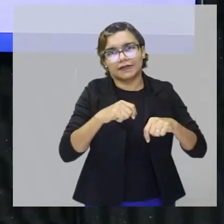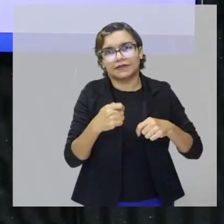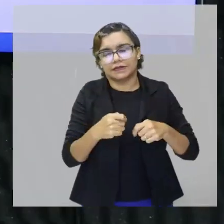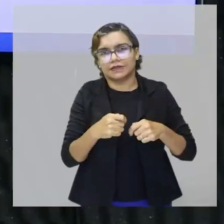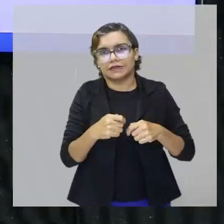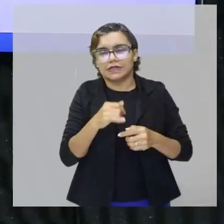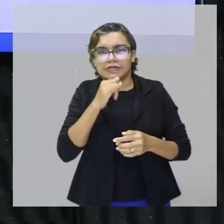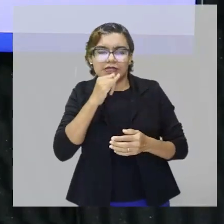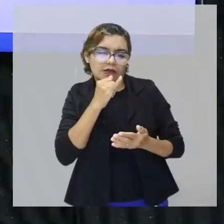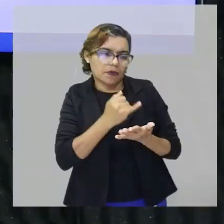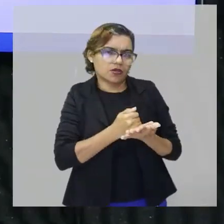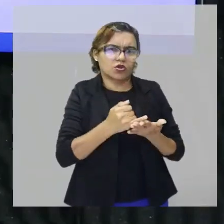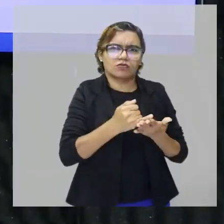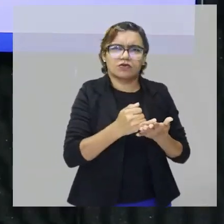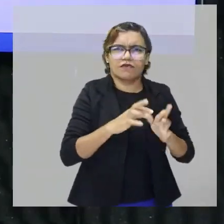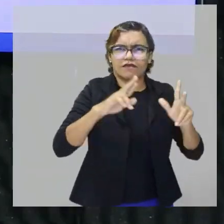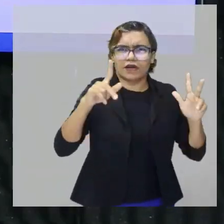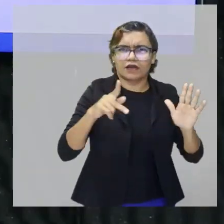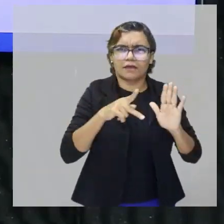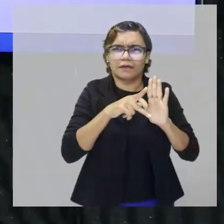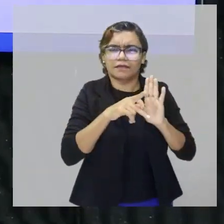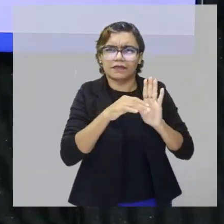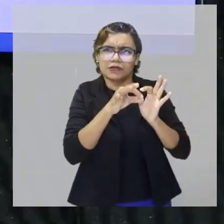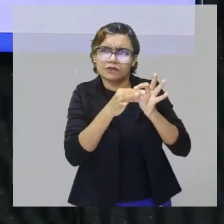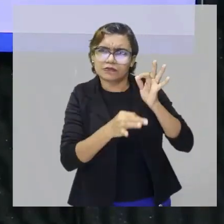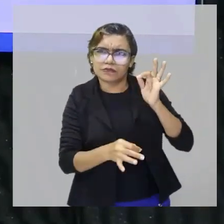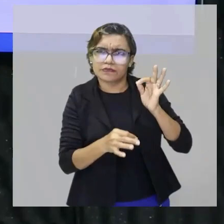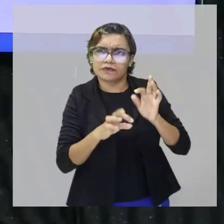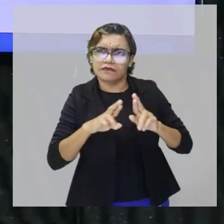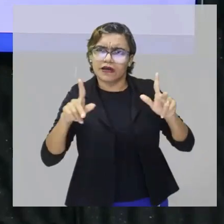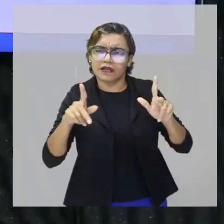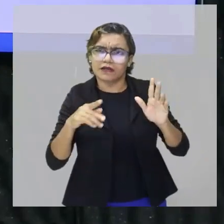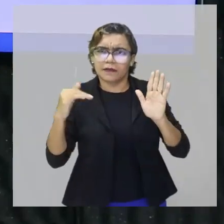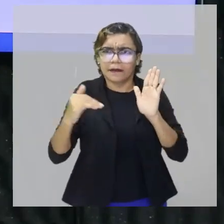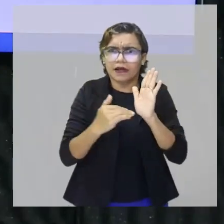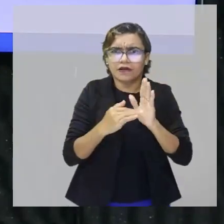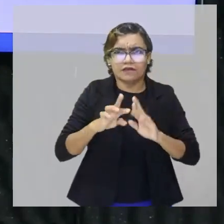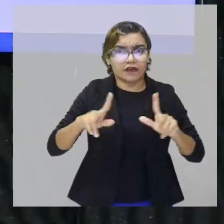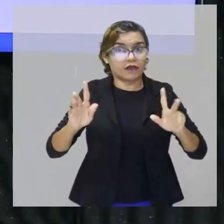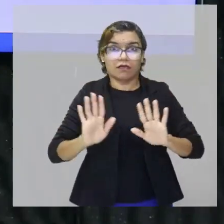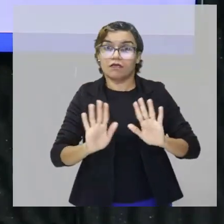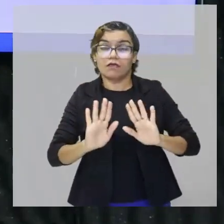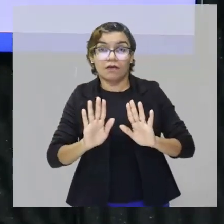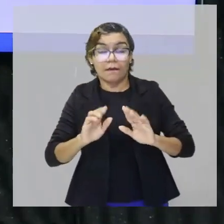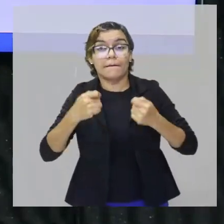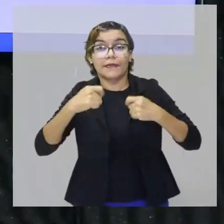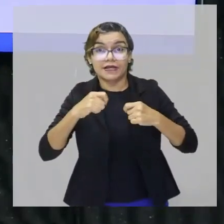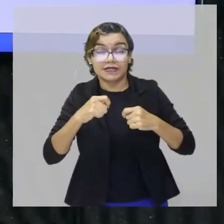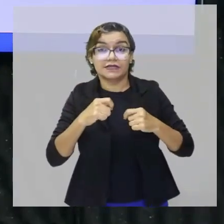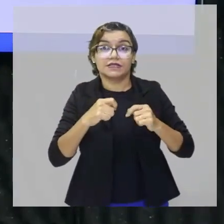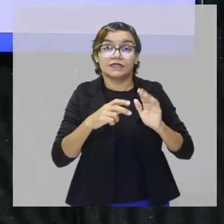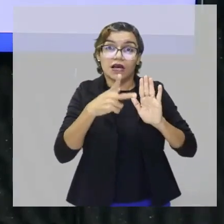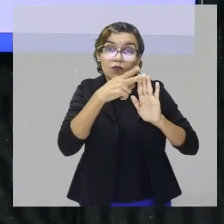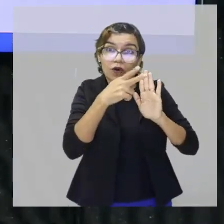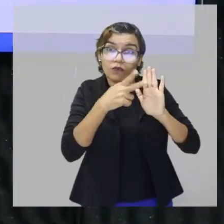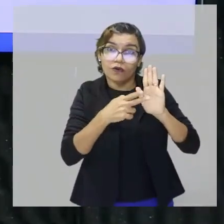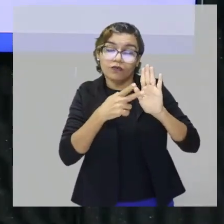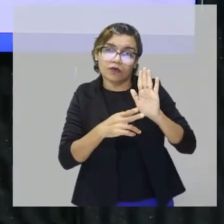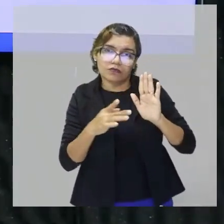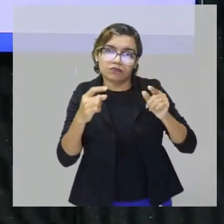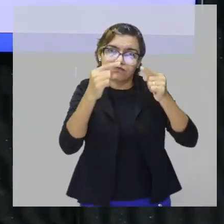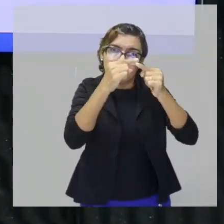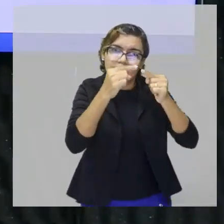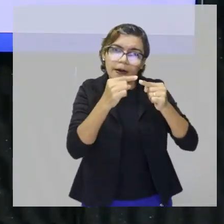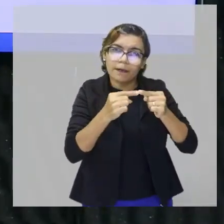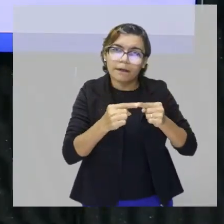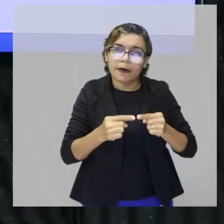nada relacionado ao desenvolvimento ou os 2 parágrafos anteriores não tenham nada relacionado à conclusão, né? Além